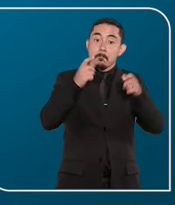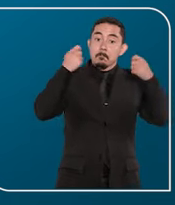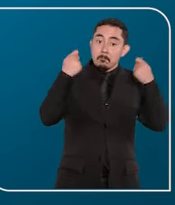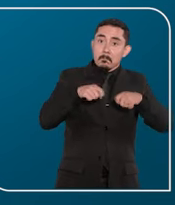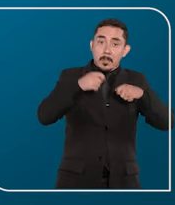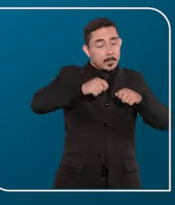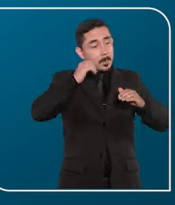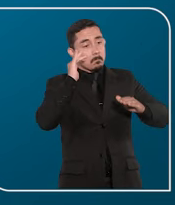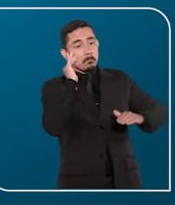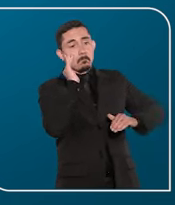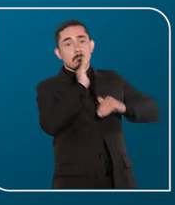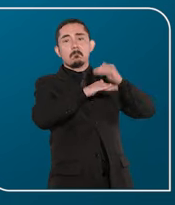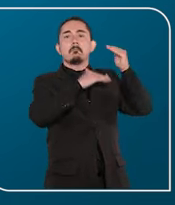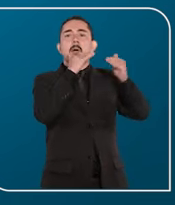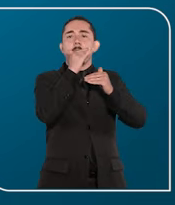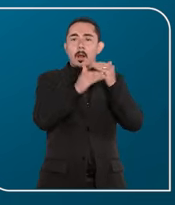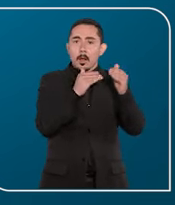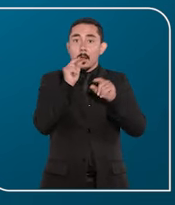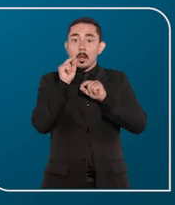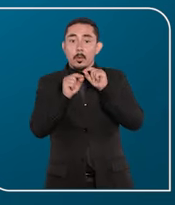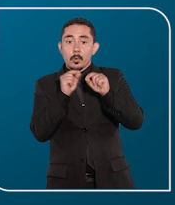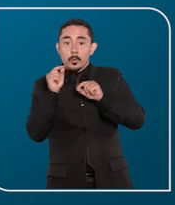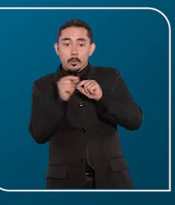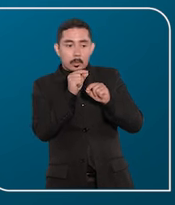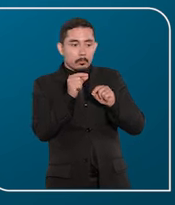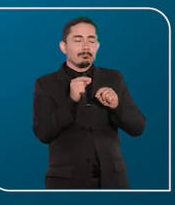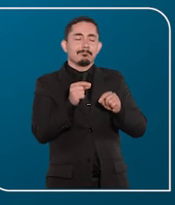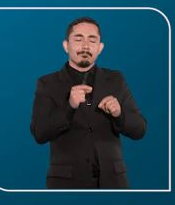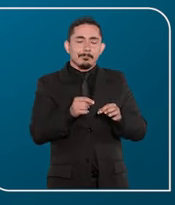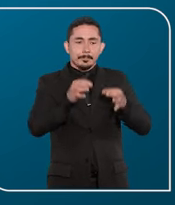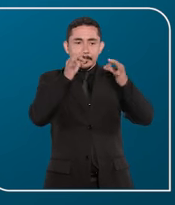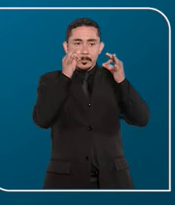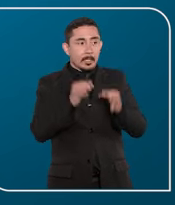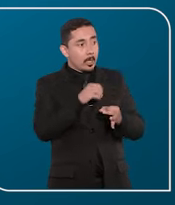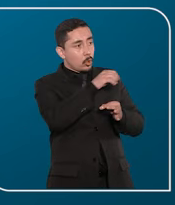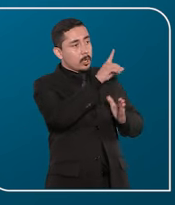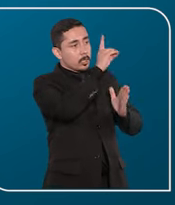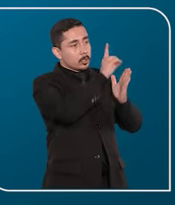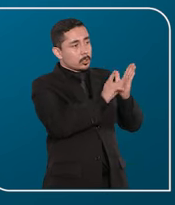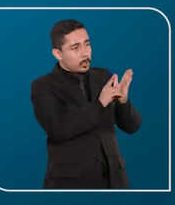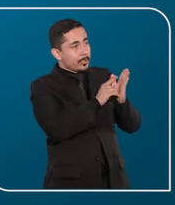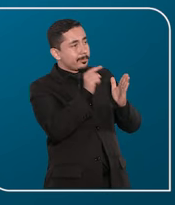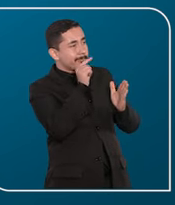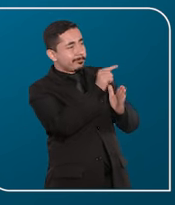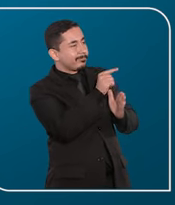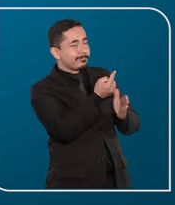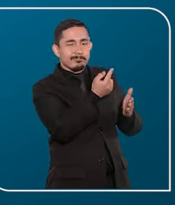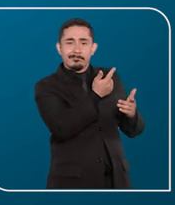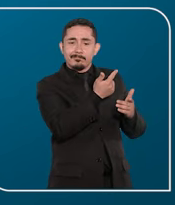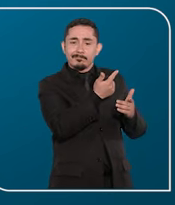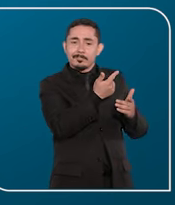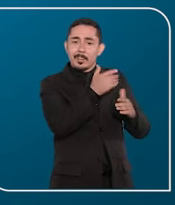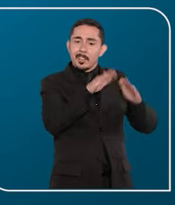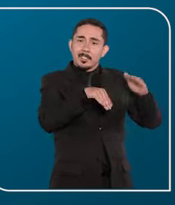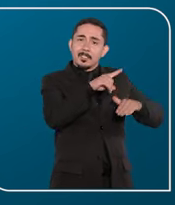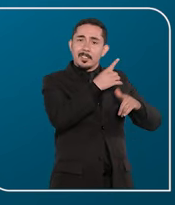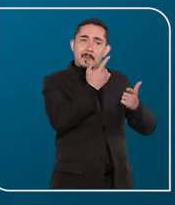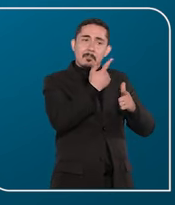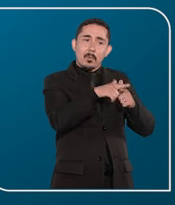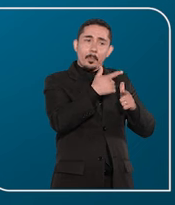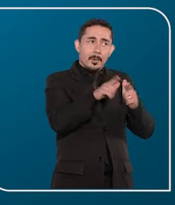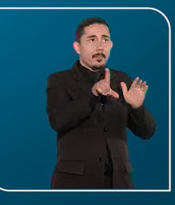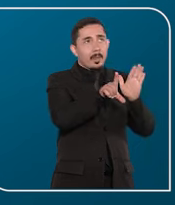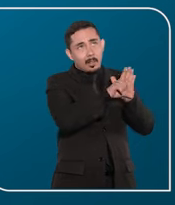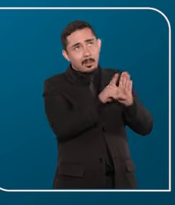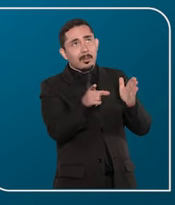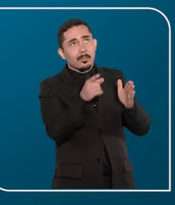fazer jus a fim de buscar a realização dos direitos daqueles que estão aí, né, diante das mazelas legais, enfim, dos problemas legais